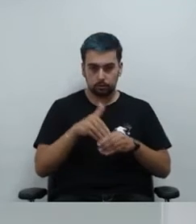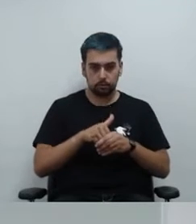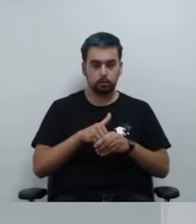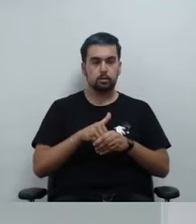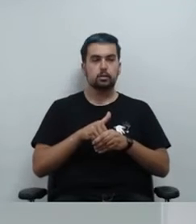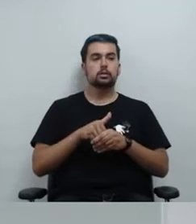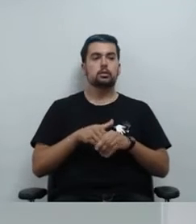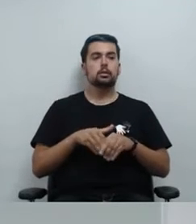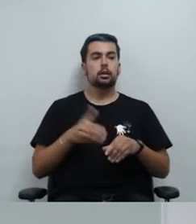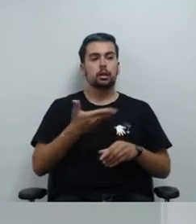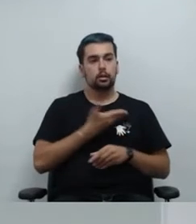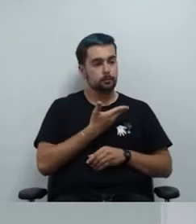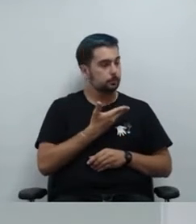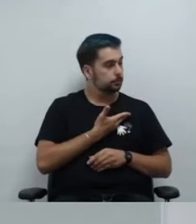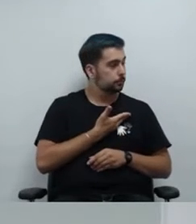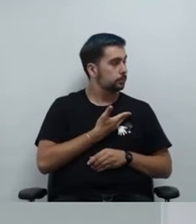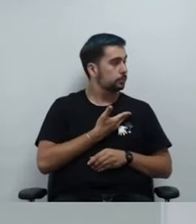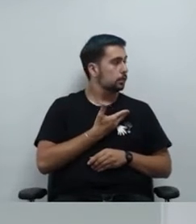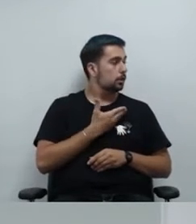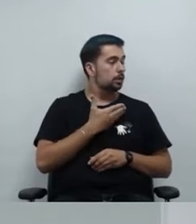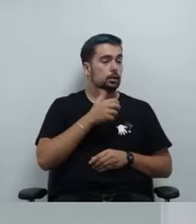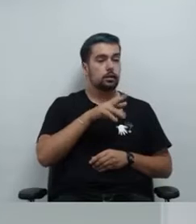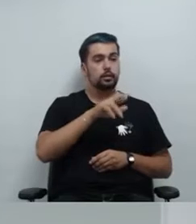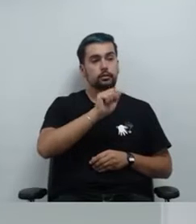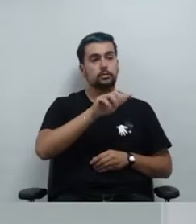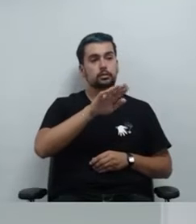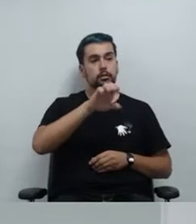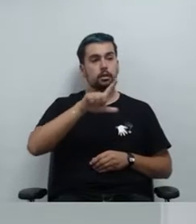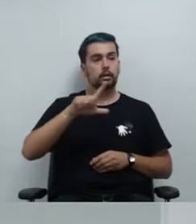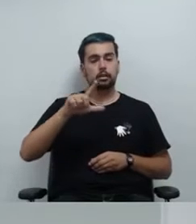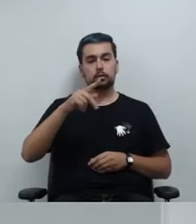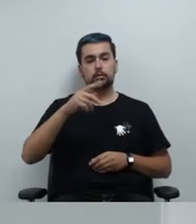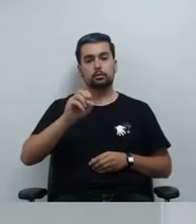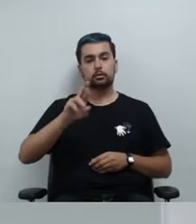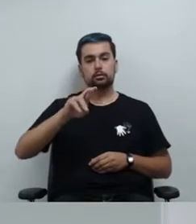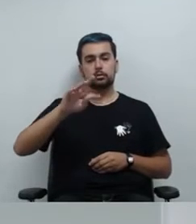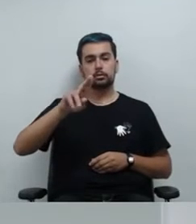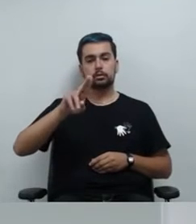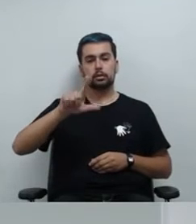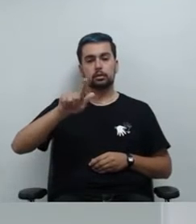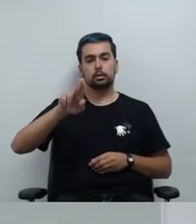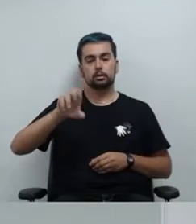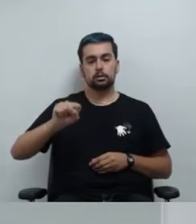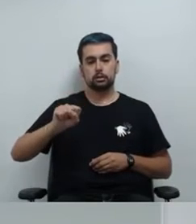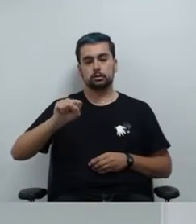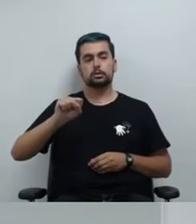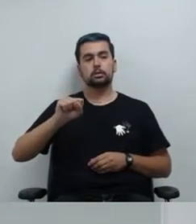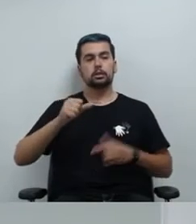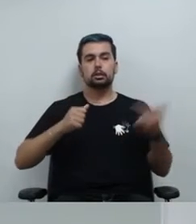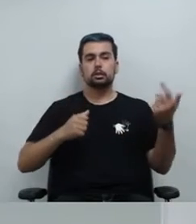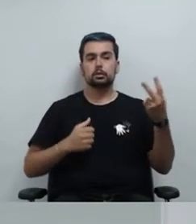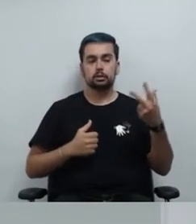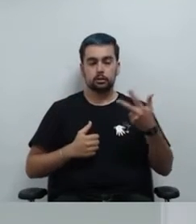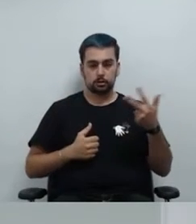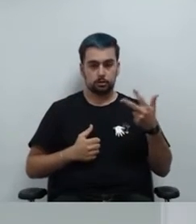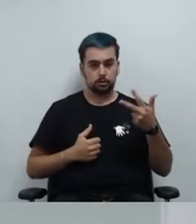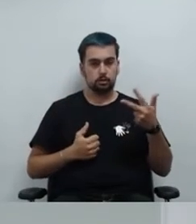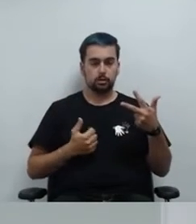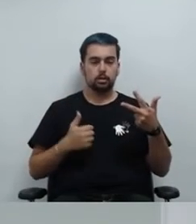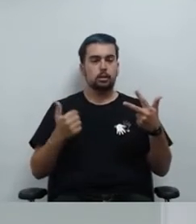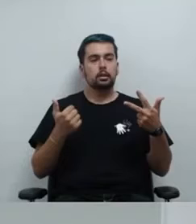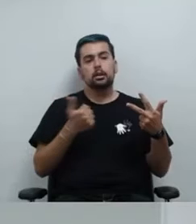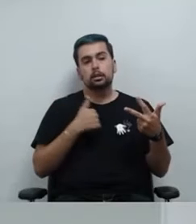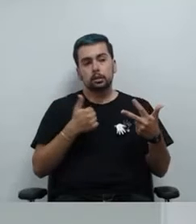colega Rafael Português para a composição da lista tríplice. Meus parabéns. Bom, essa é a terceira vez que me